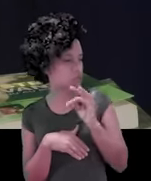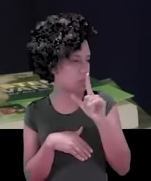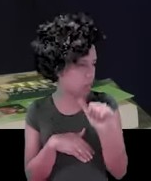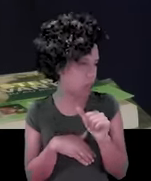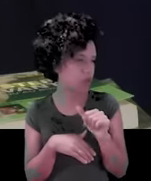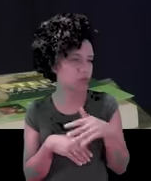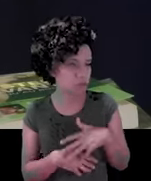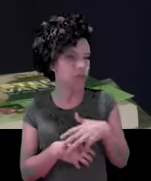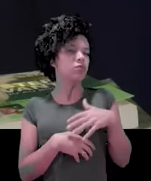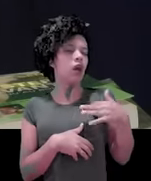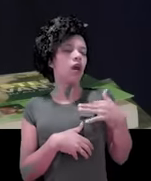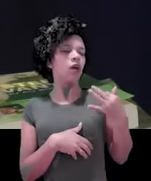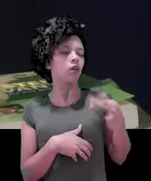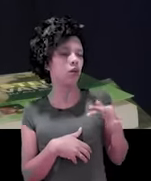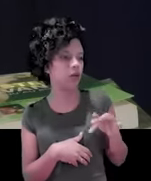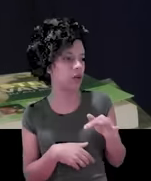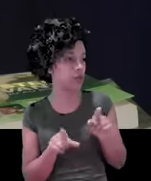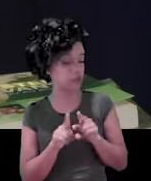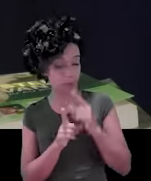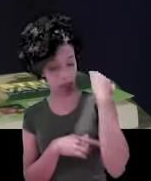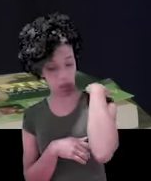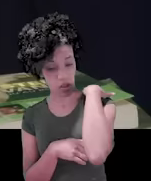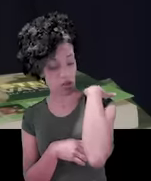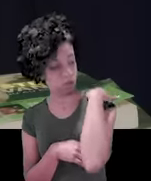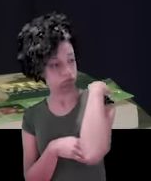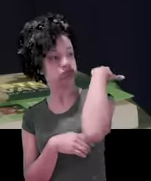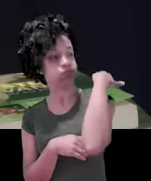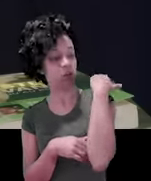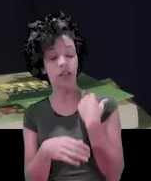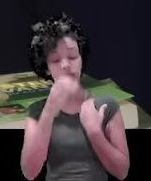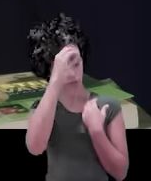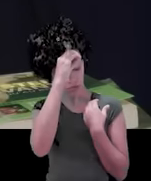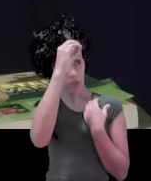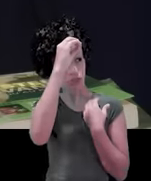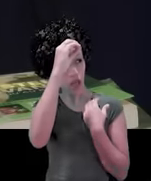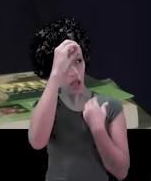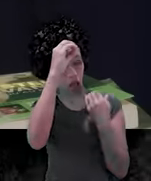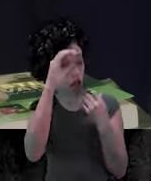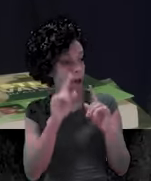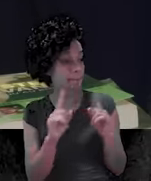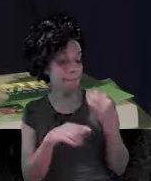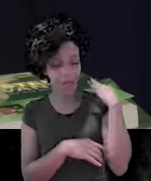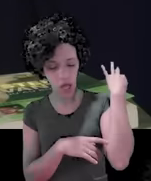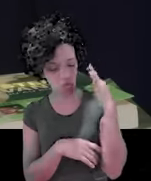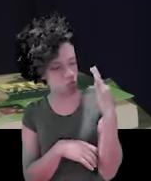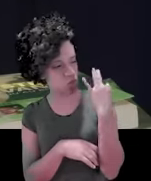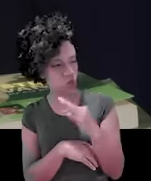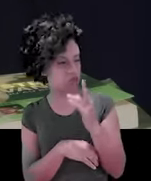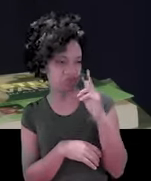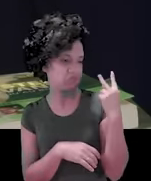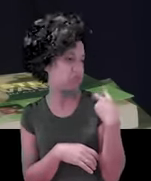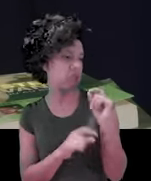quando a gente prova do ia é um galo grande aqui nas costas e um na na testa e uma uma dor nas costas que